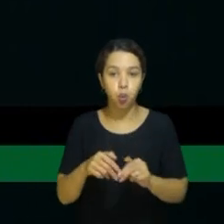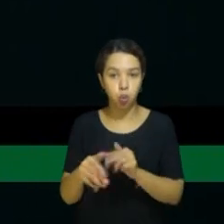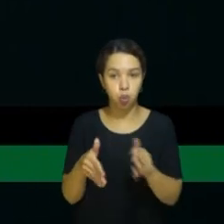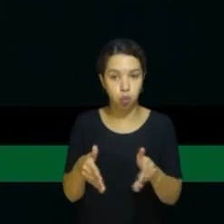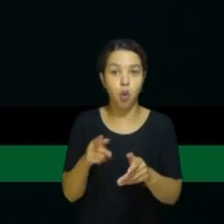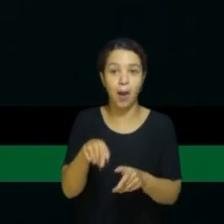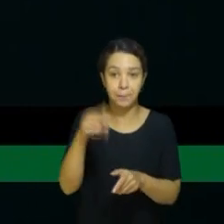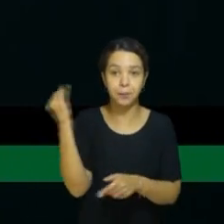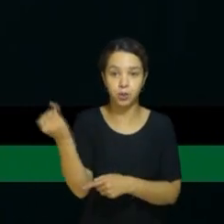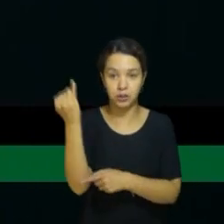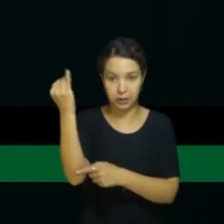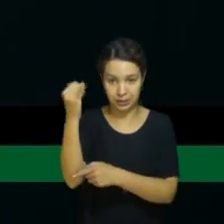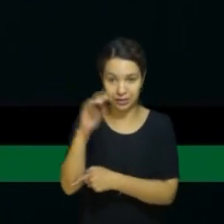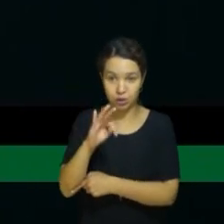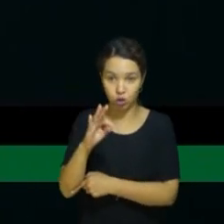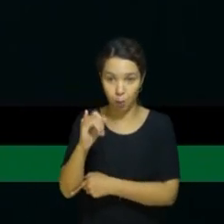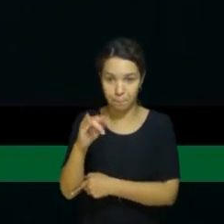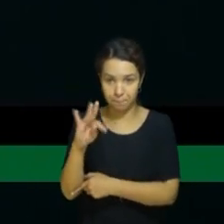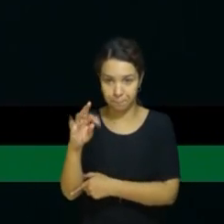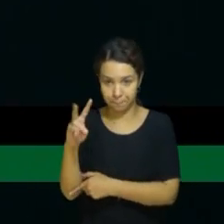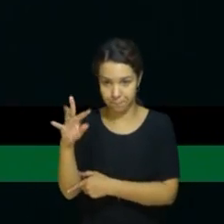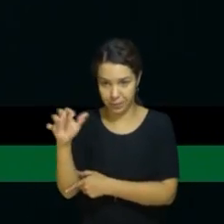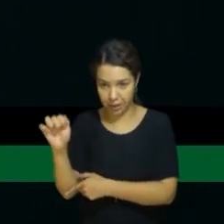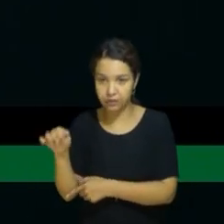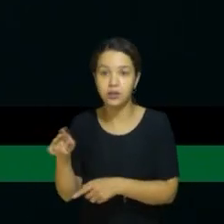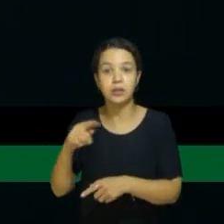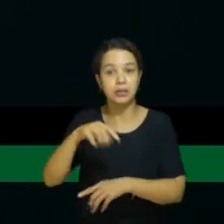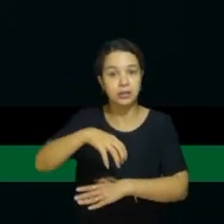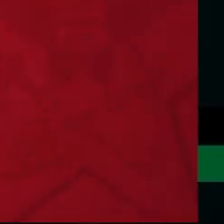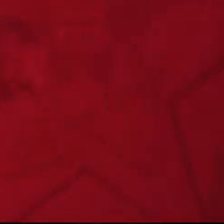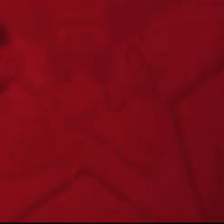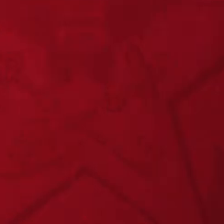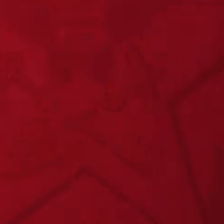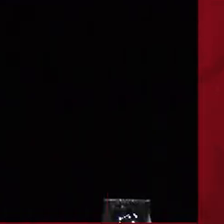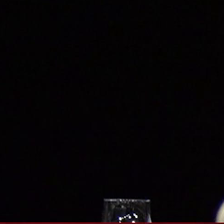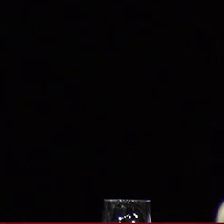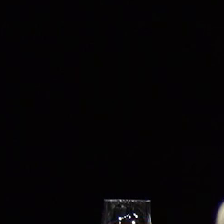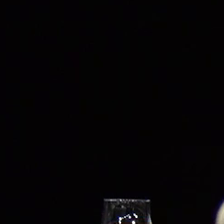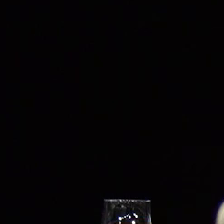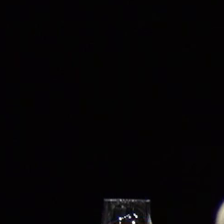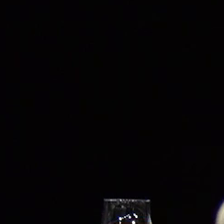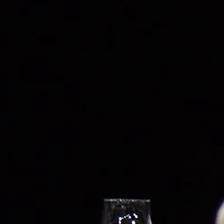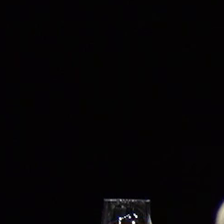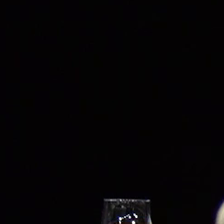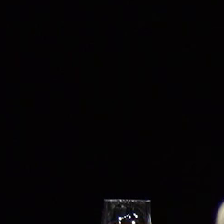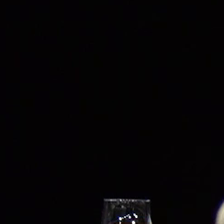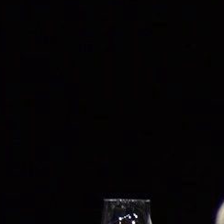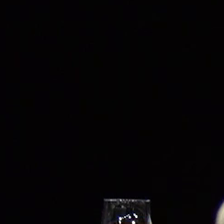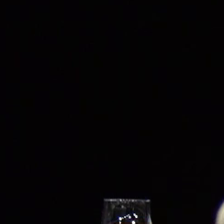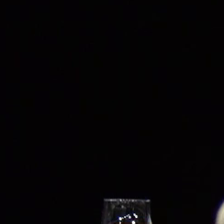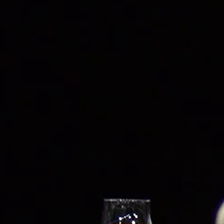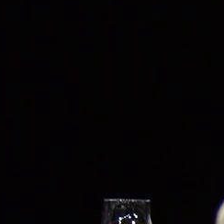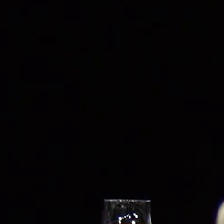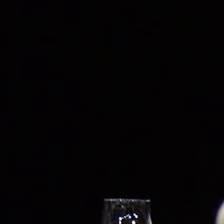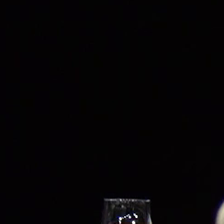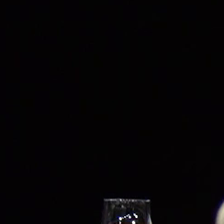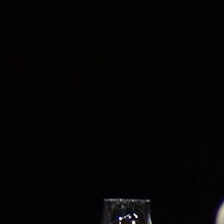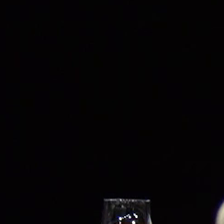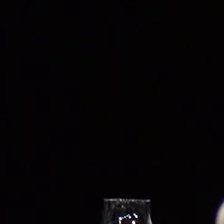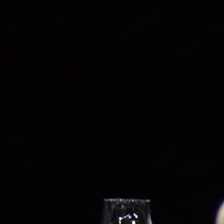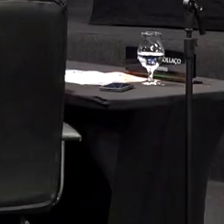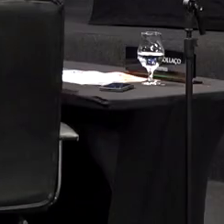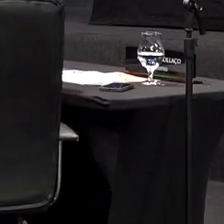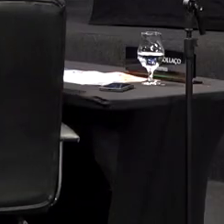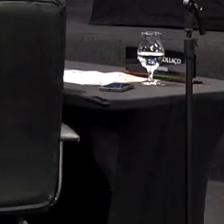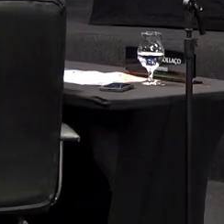na Itopava Central. E as coisas vão acontecendo. O deputado delegado Egídio Ferrari abordou, entre outros